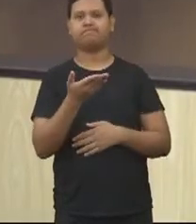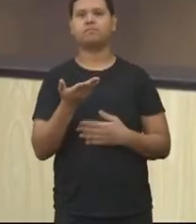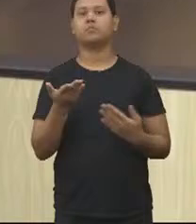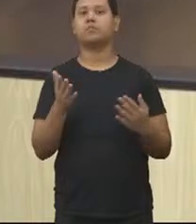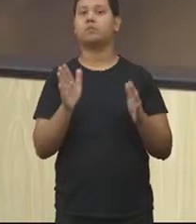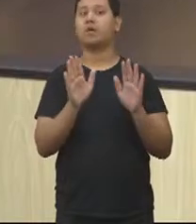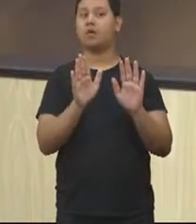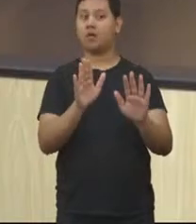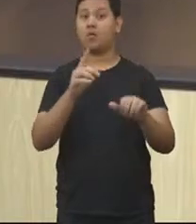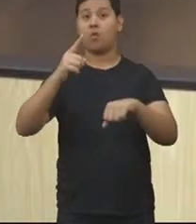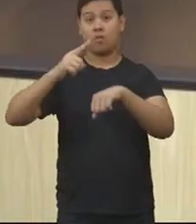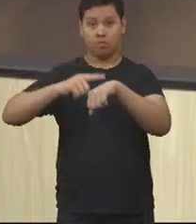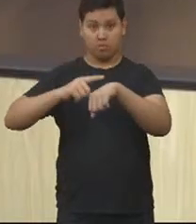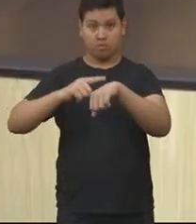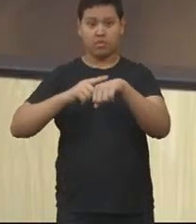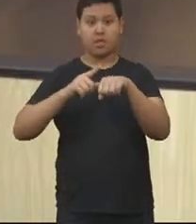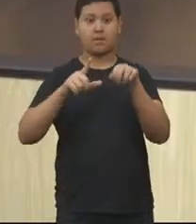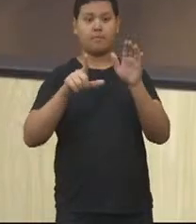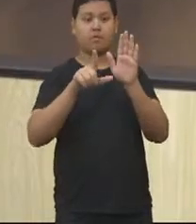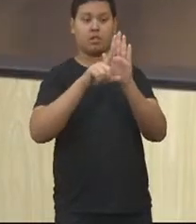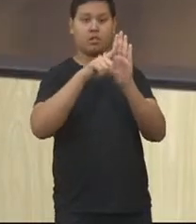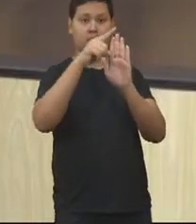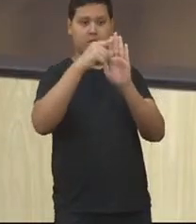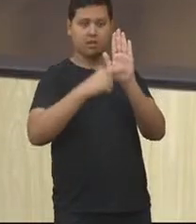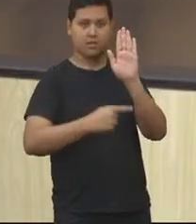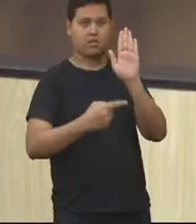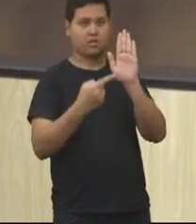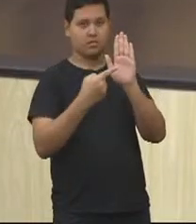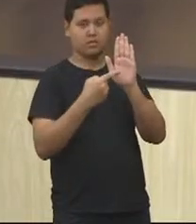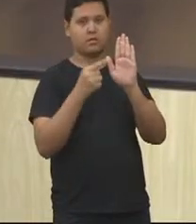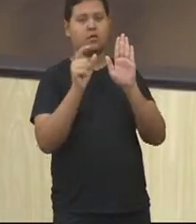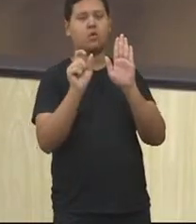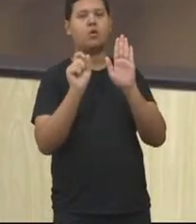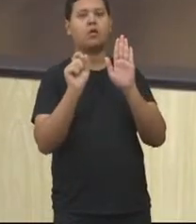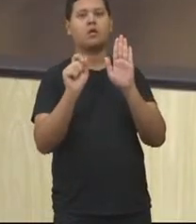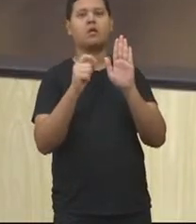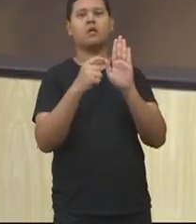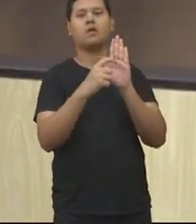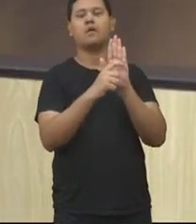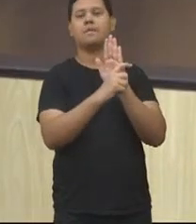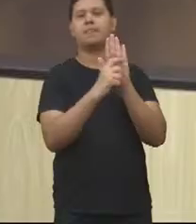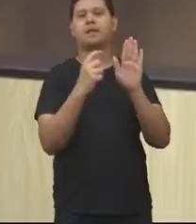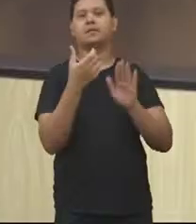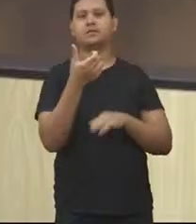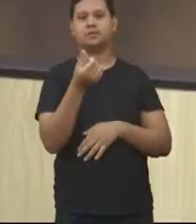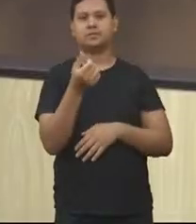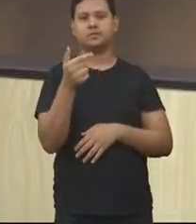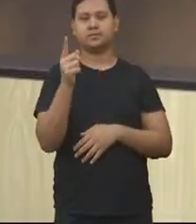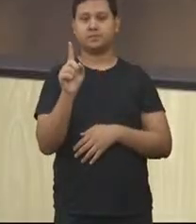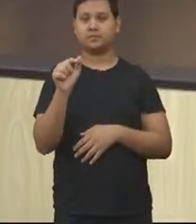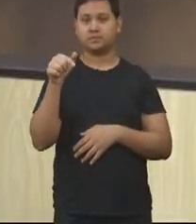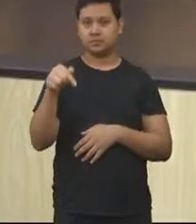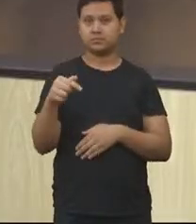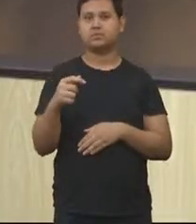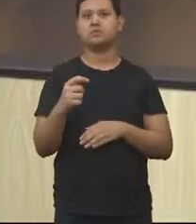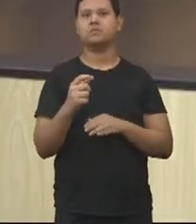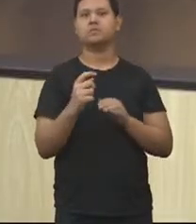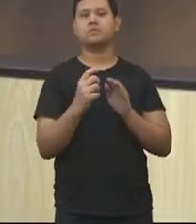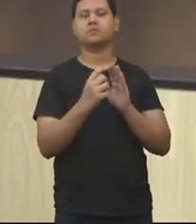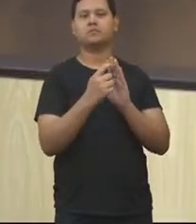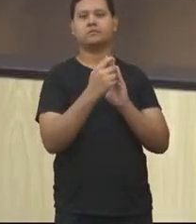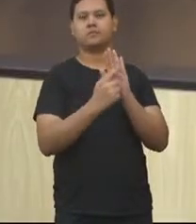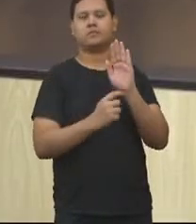tempo ele está regulamentado por uma resolução, Resolução 617, no seu artigo